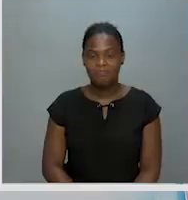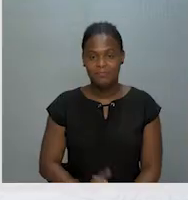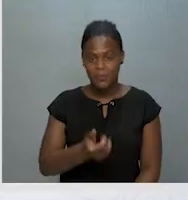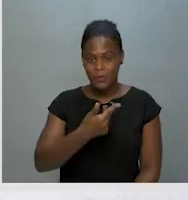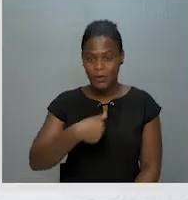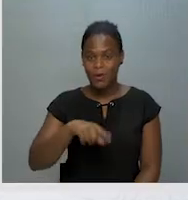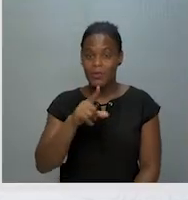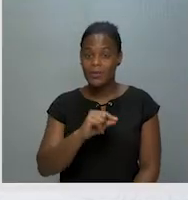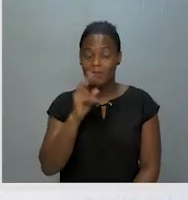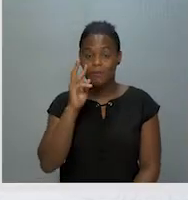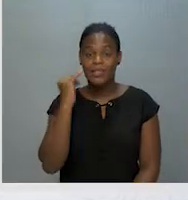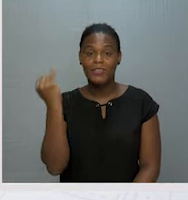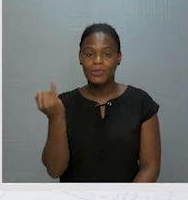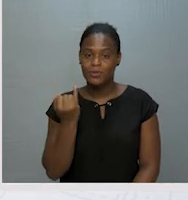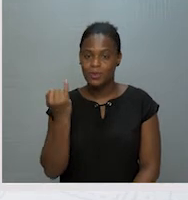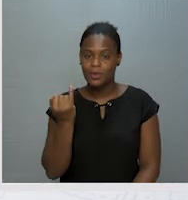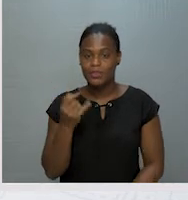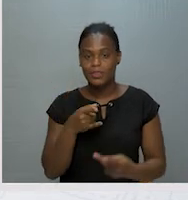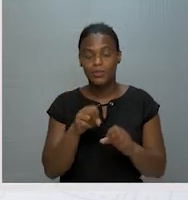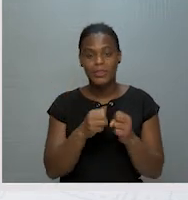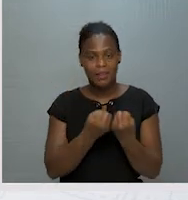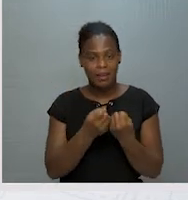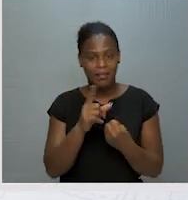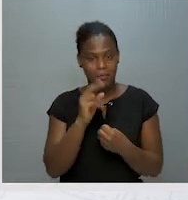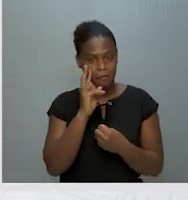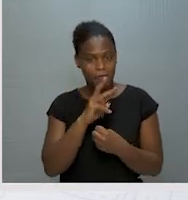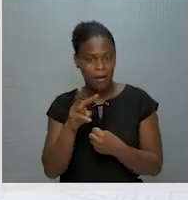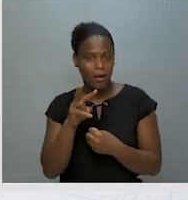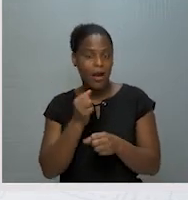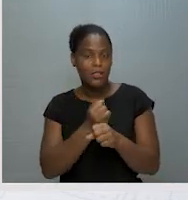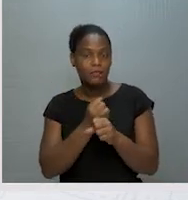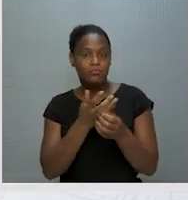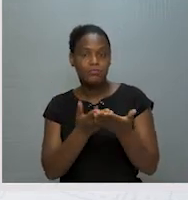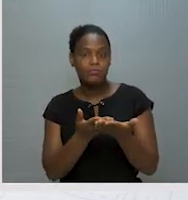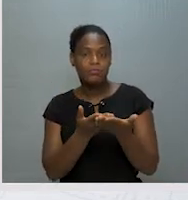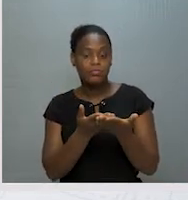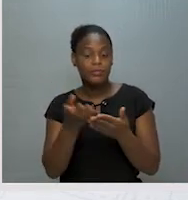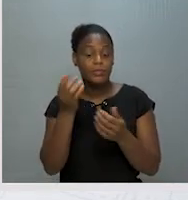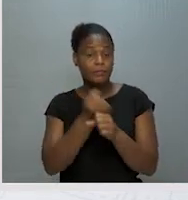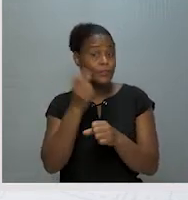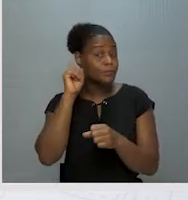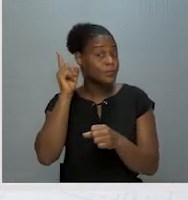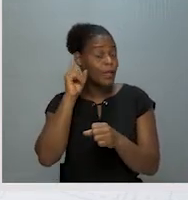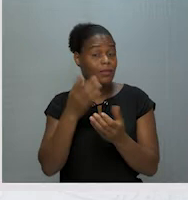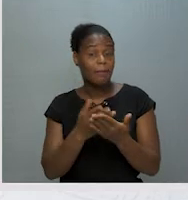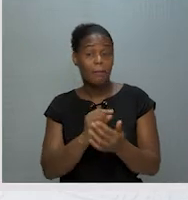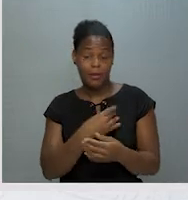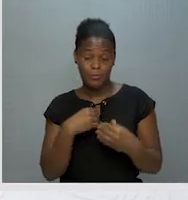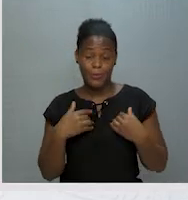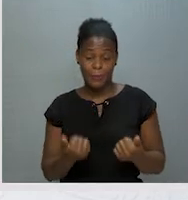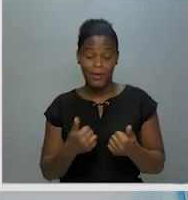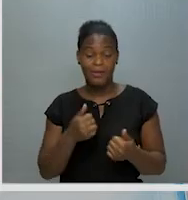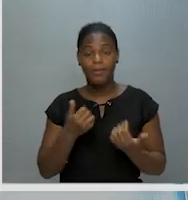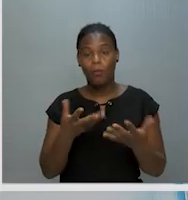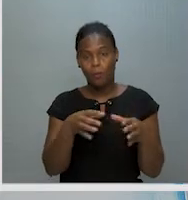Nós também vimos as instituições sociais que prestam serviços importantes para o